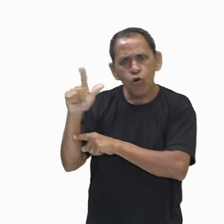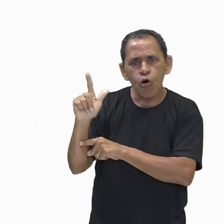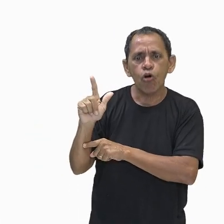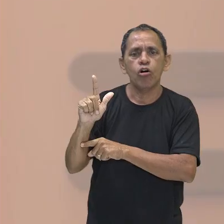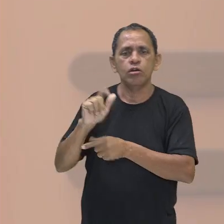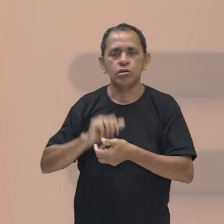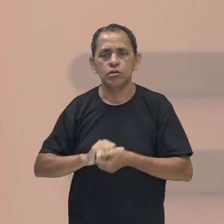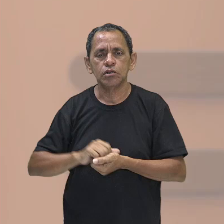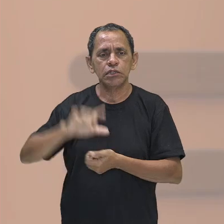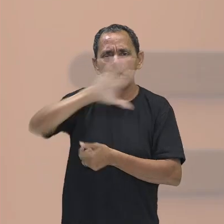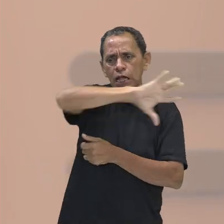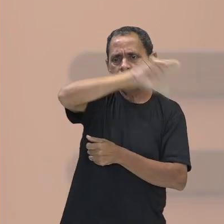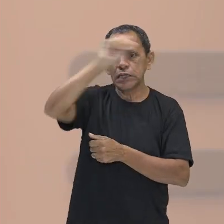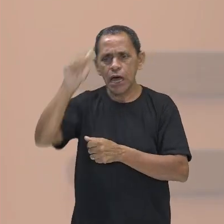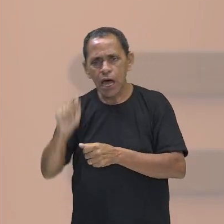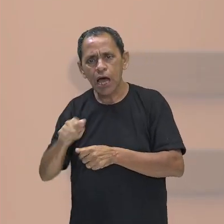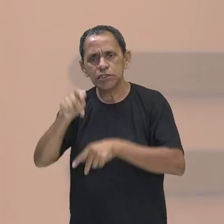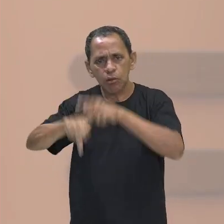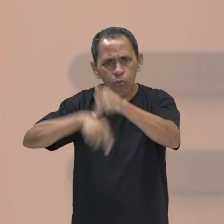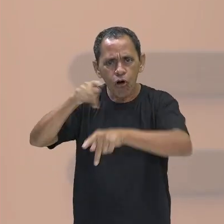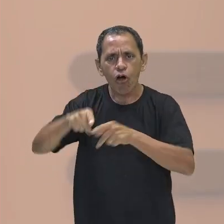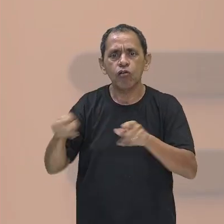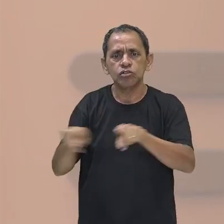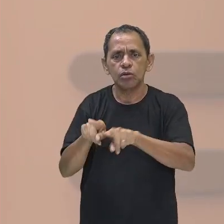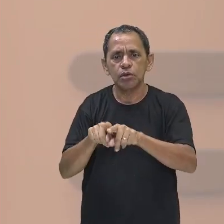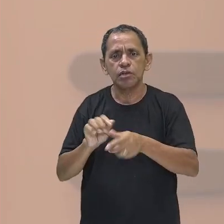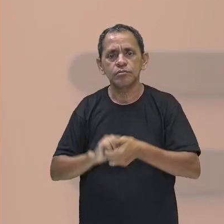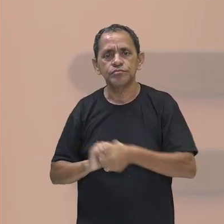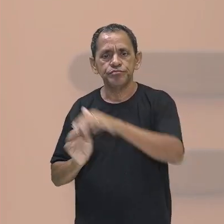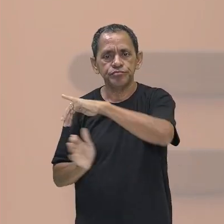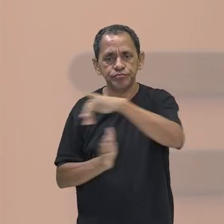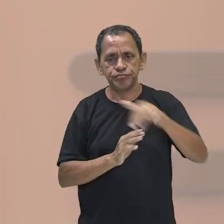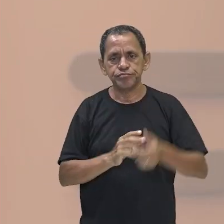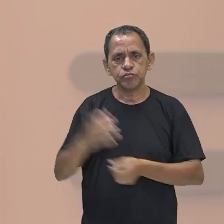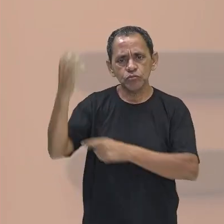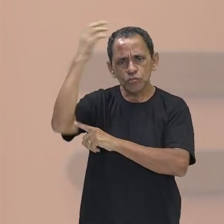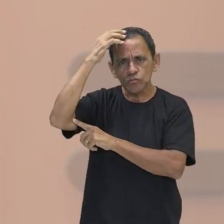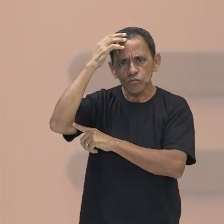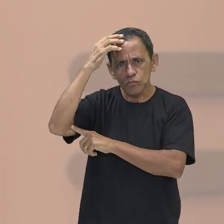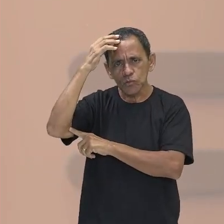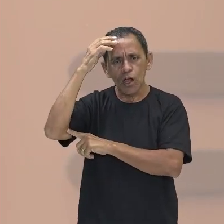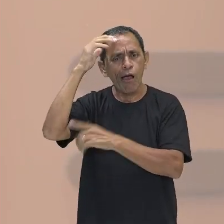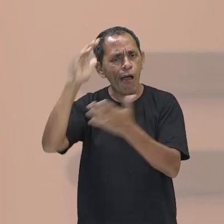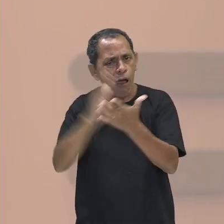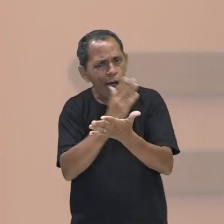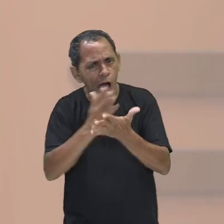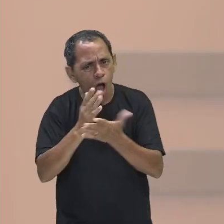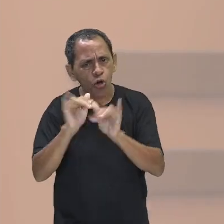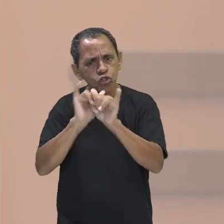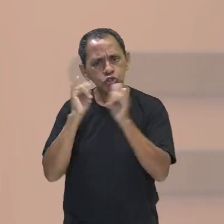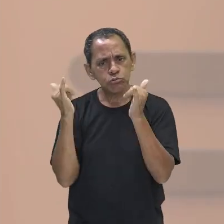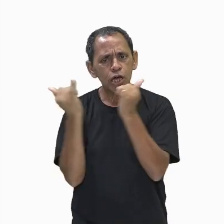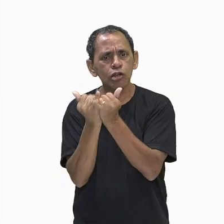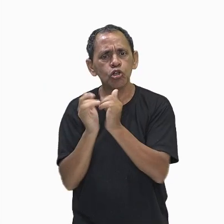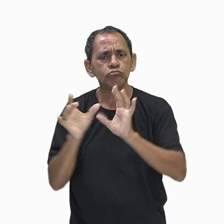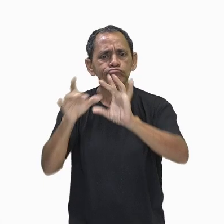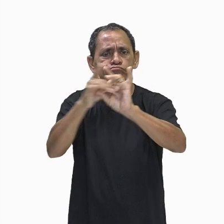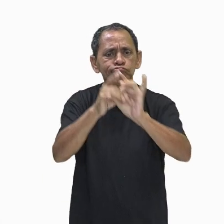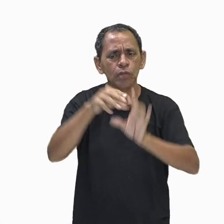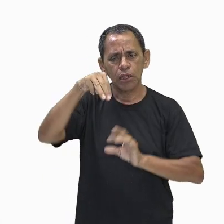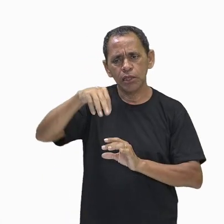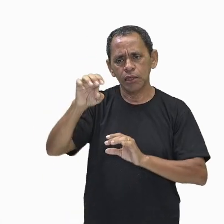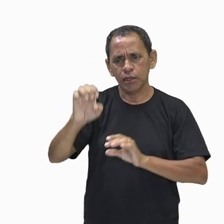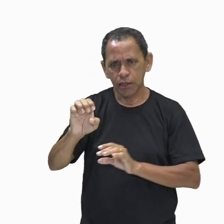a.C. Vamos falar então um pouco agora, não é mesmo, sobre a coroação de alguns imperadores então ligados ao Médio Império,